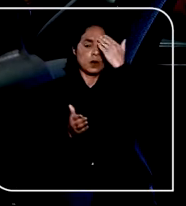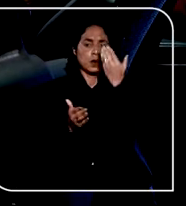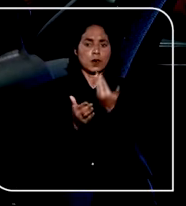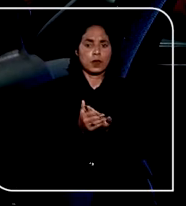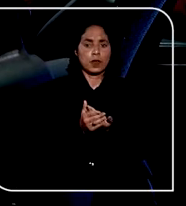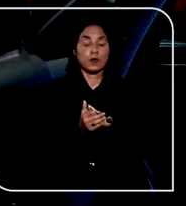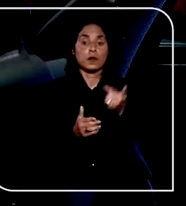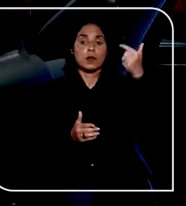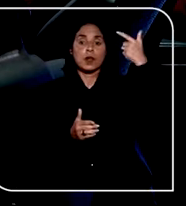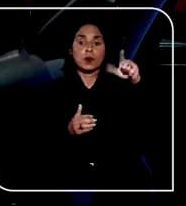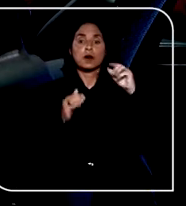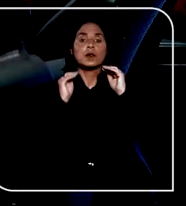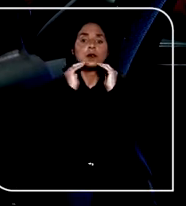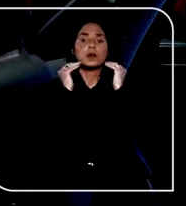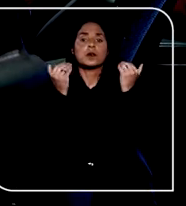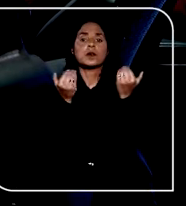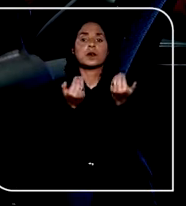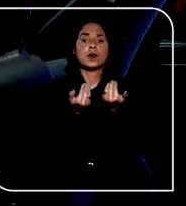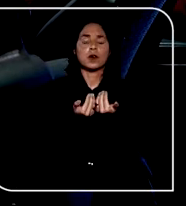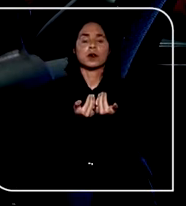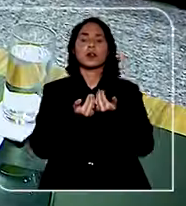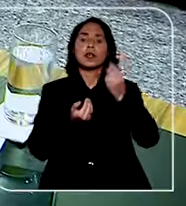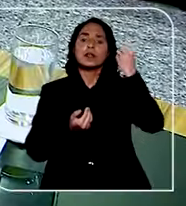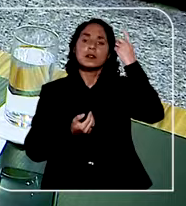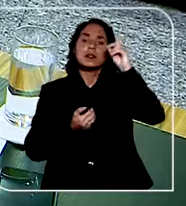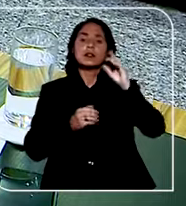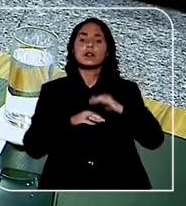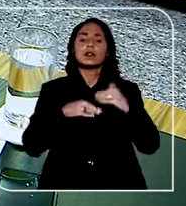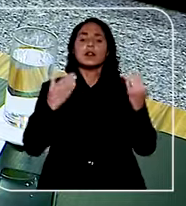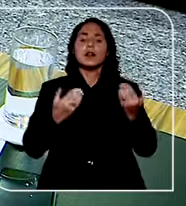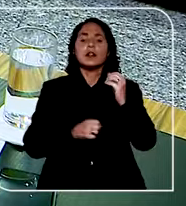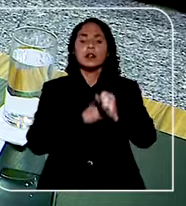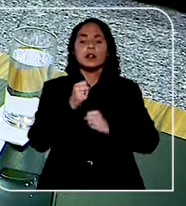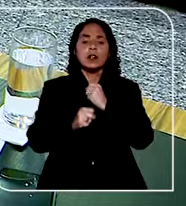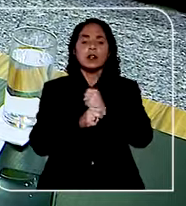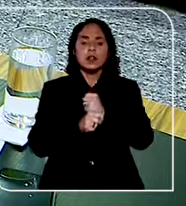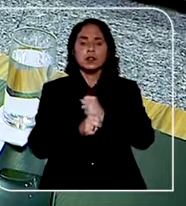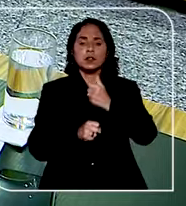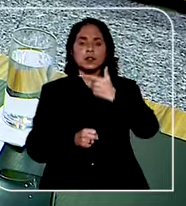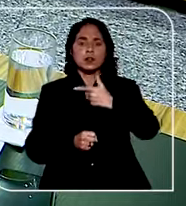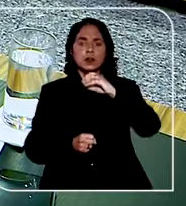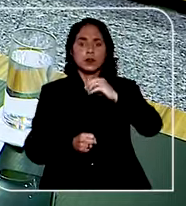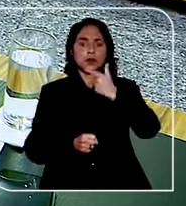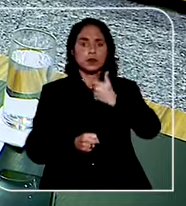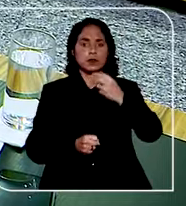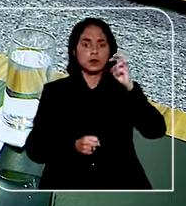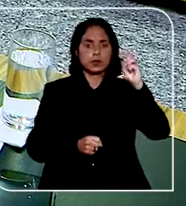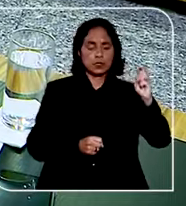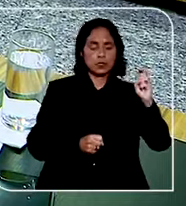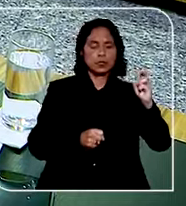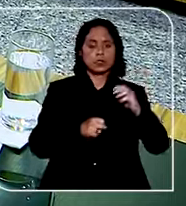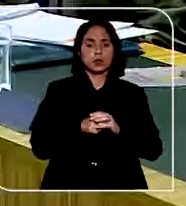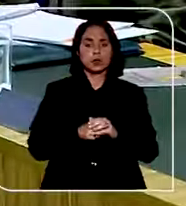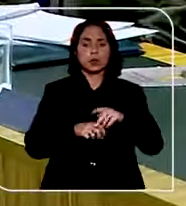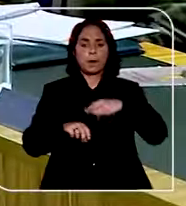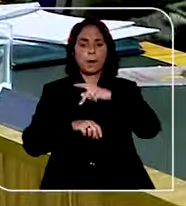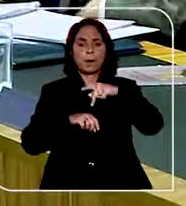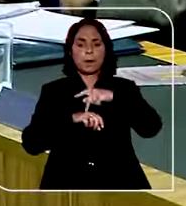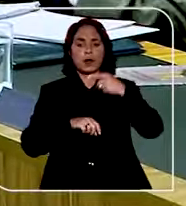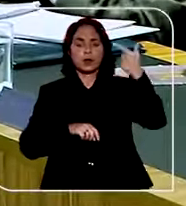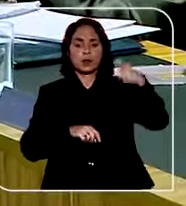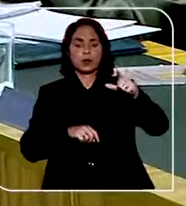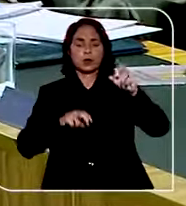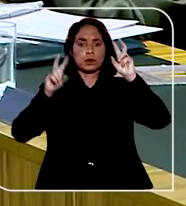Cúpula judicial iberoamericana será realizada no próximo ano em 2025 na República Dominicana E terá como tema